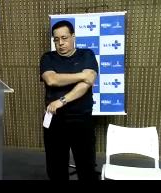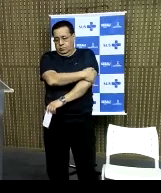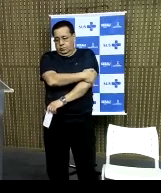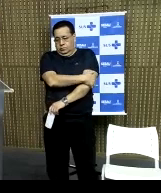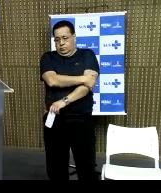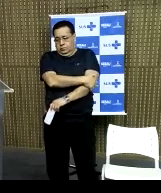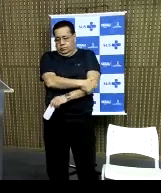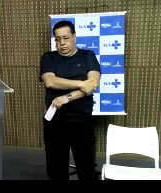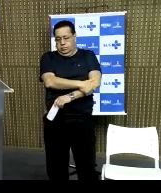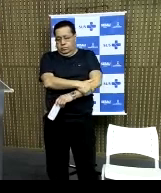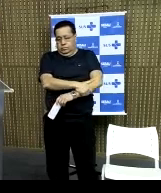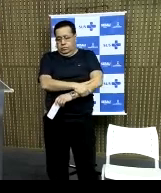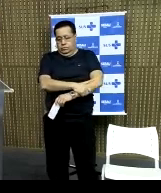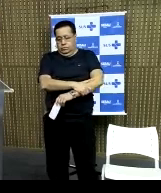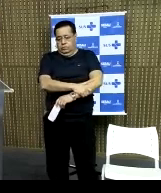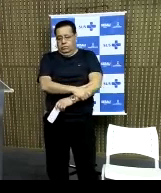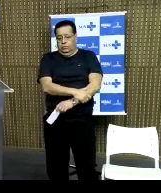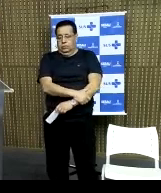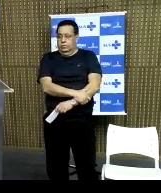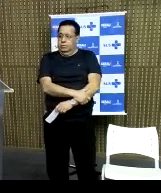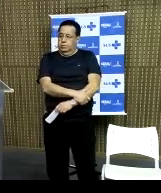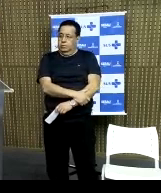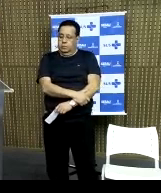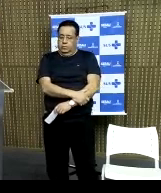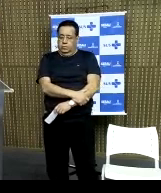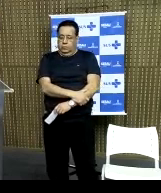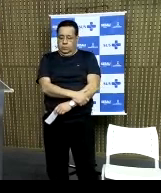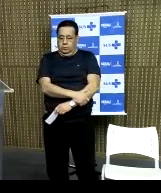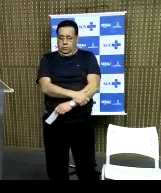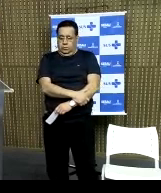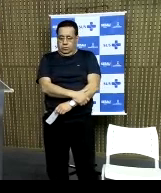agentes de saúde e eles faziam a busca ativa desses pacientes.